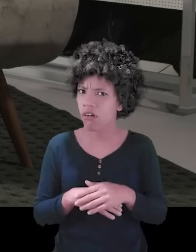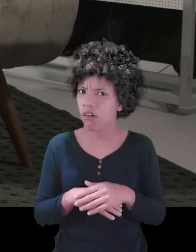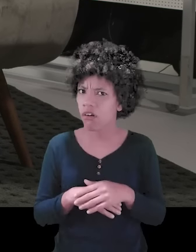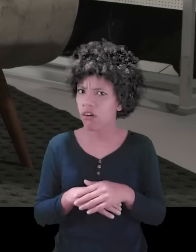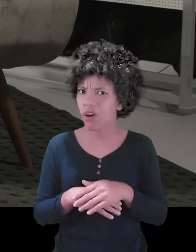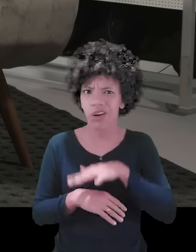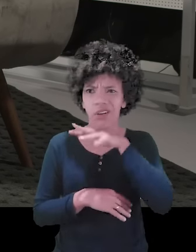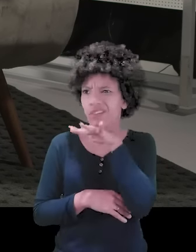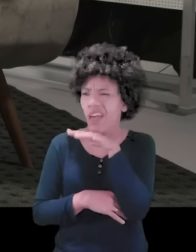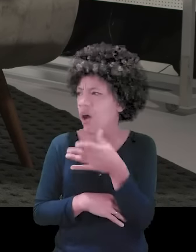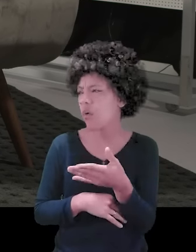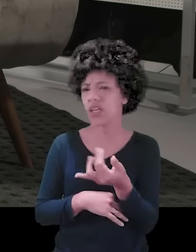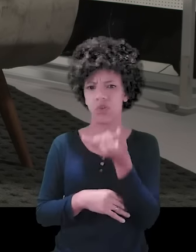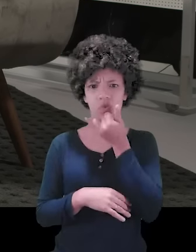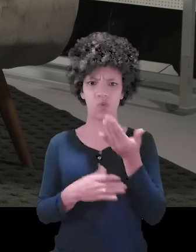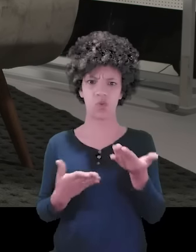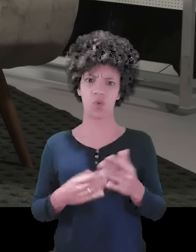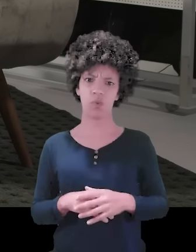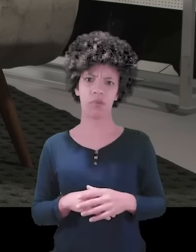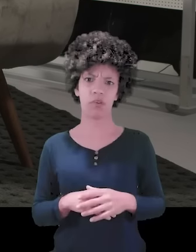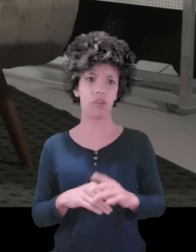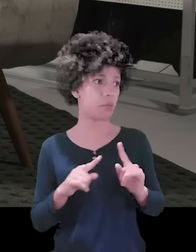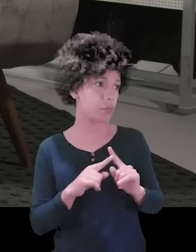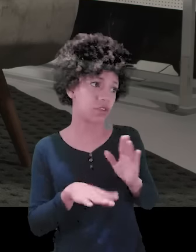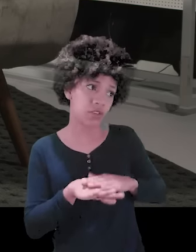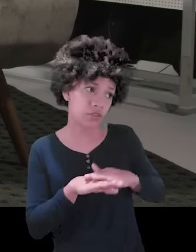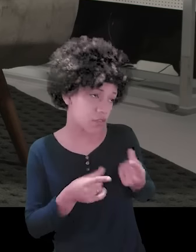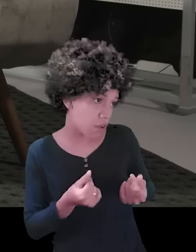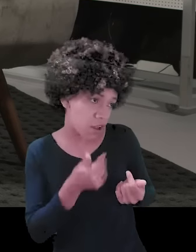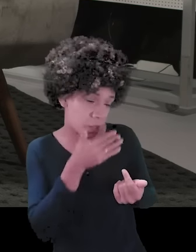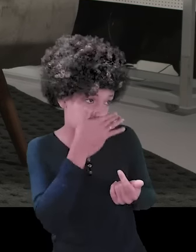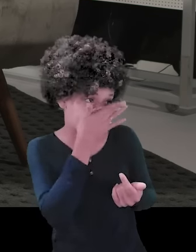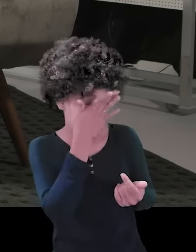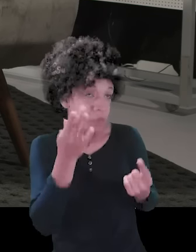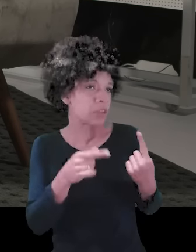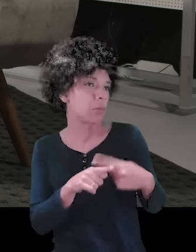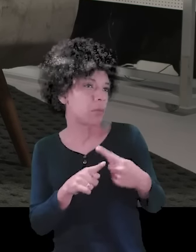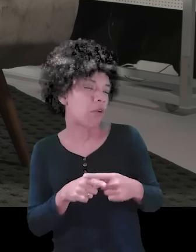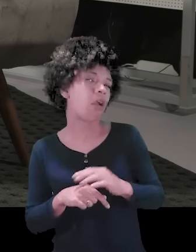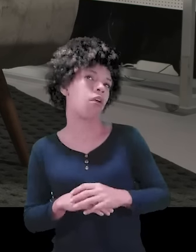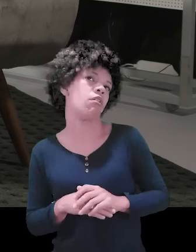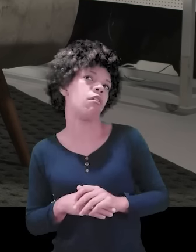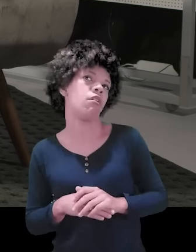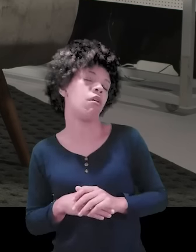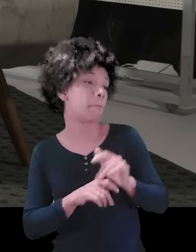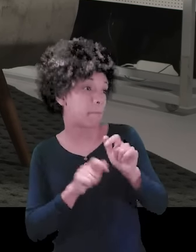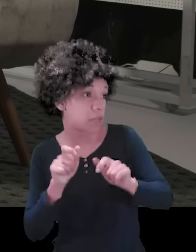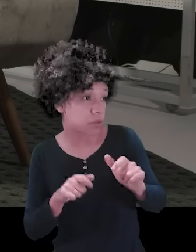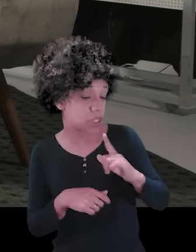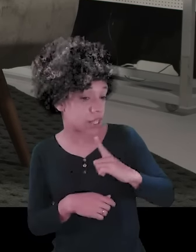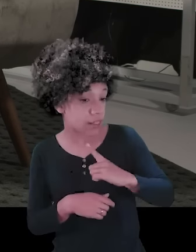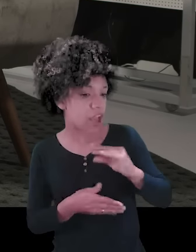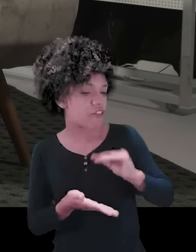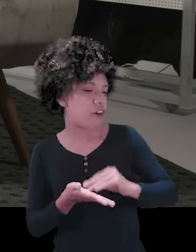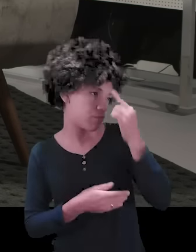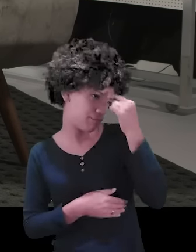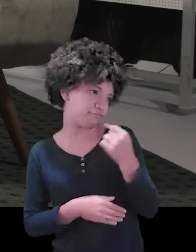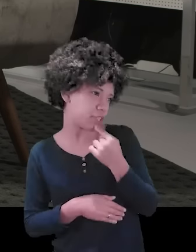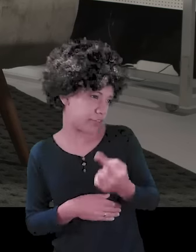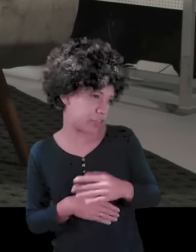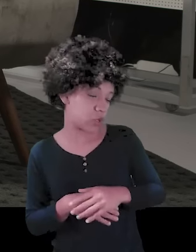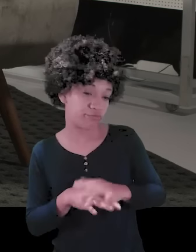tão fazer também né Que legal Desculpa a pior você fez a grama né porque para quem para quem tem a falta de